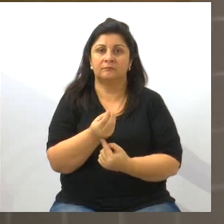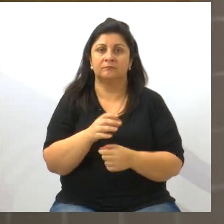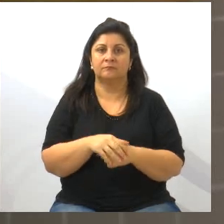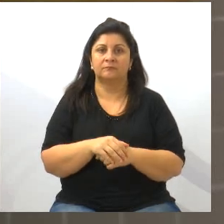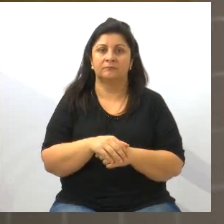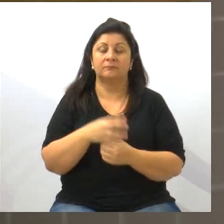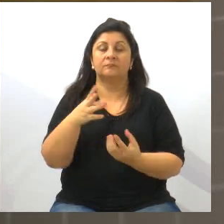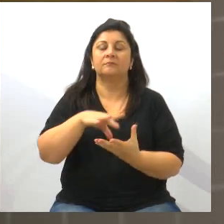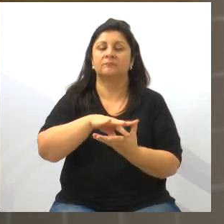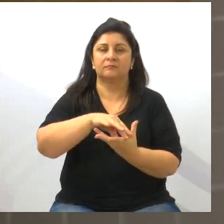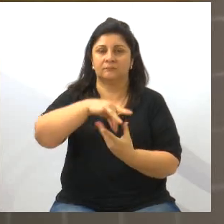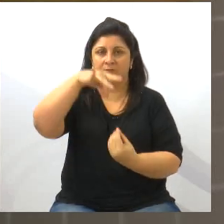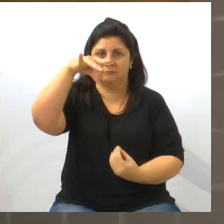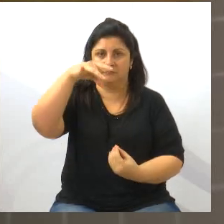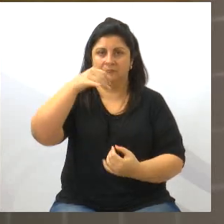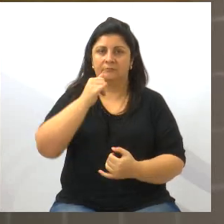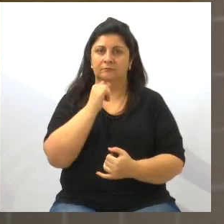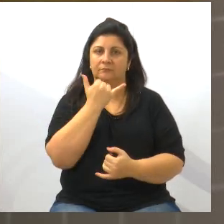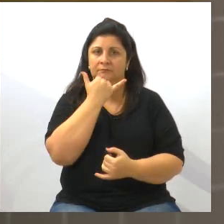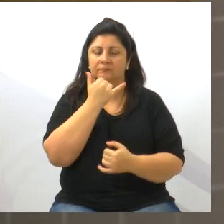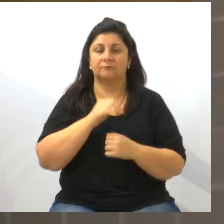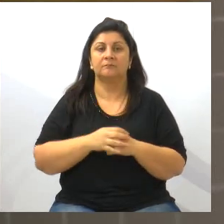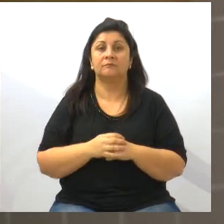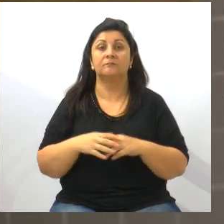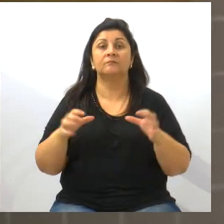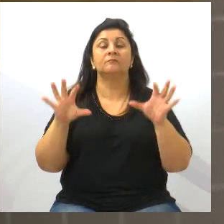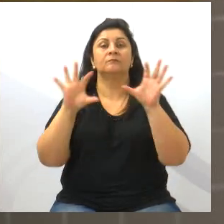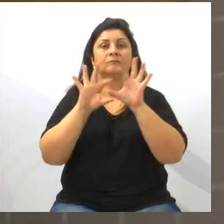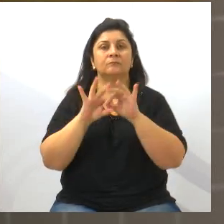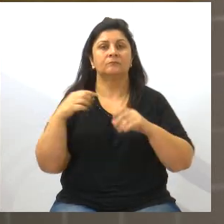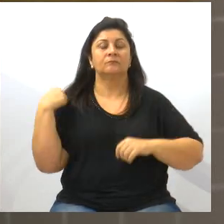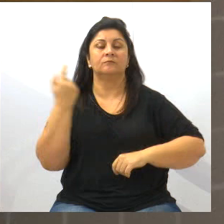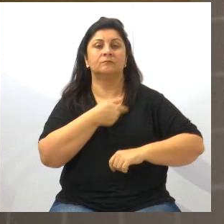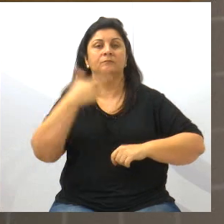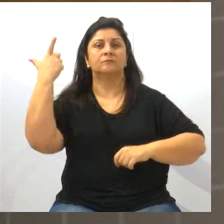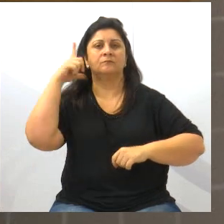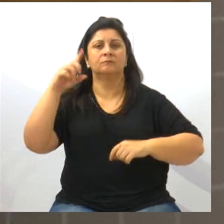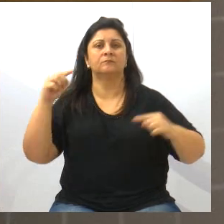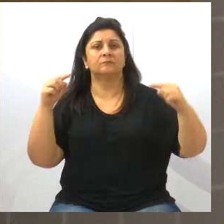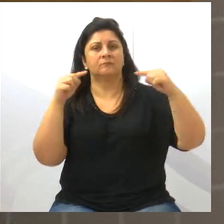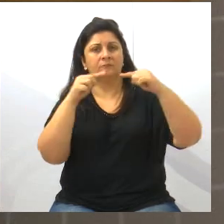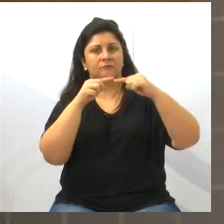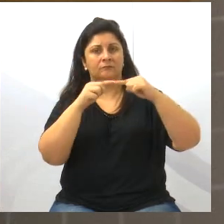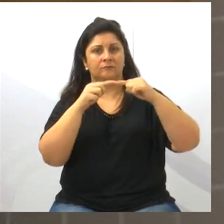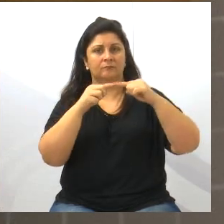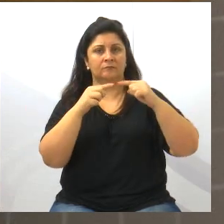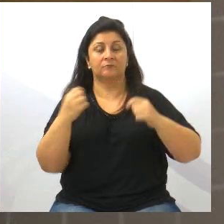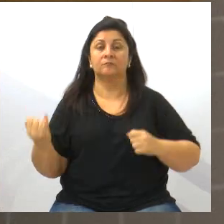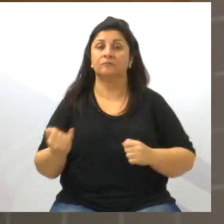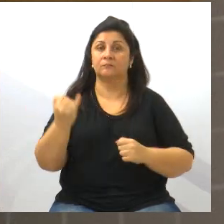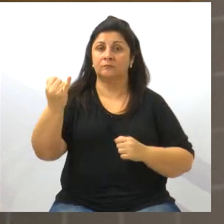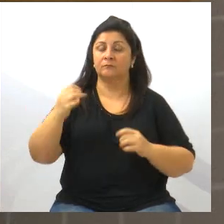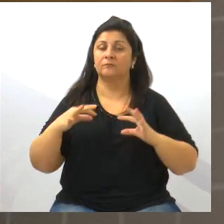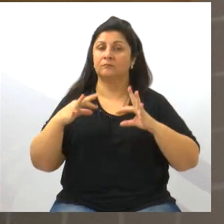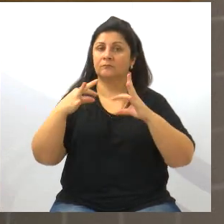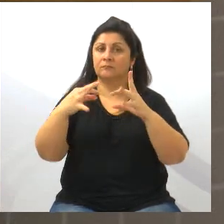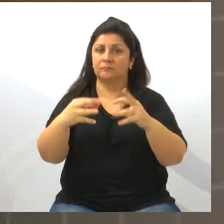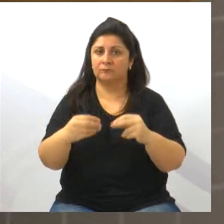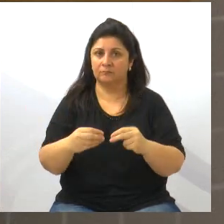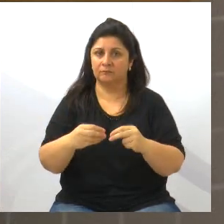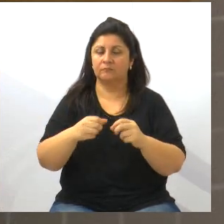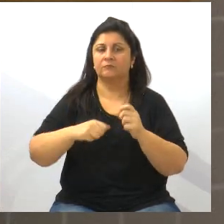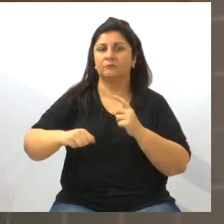que somente juntos nós conseguiremos atingir os objetivos de interesse social.